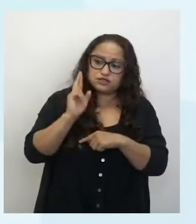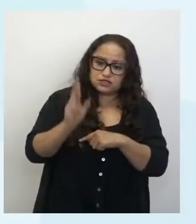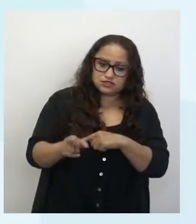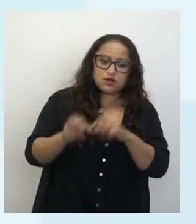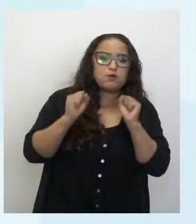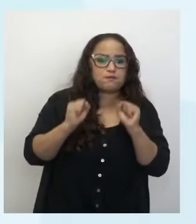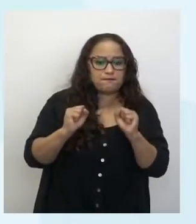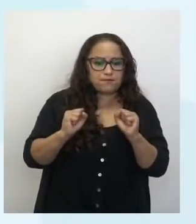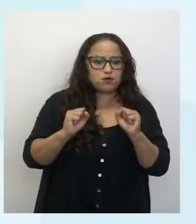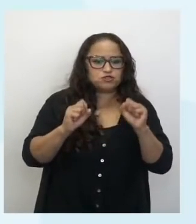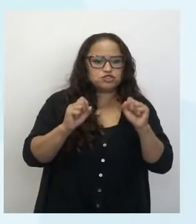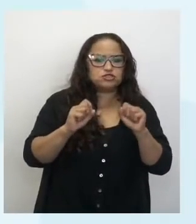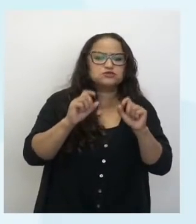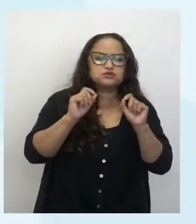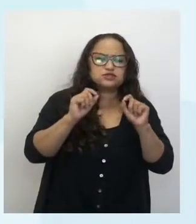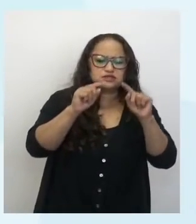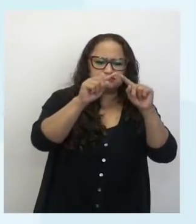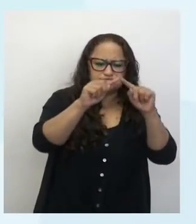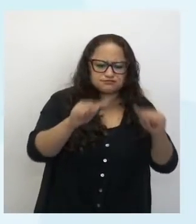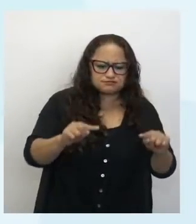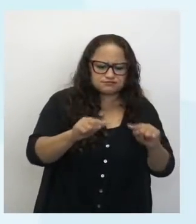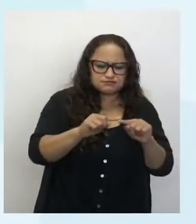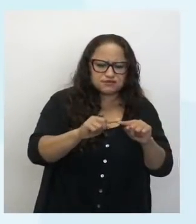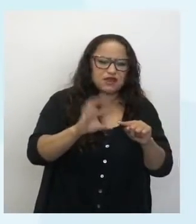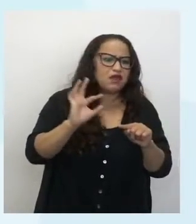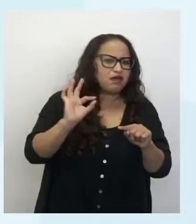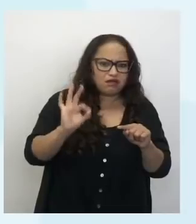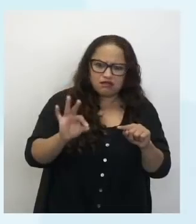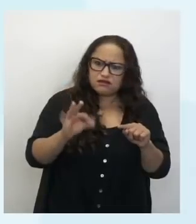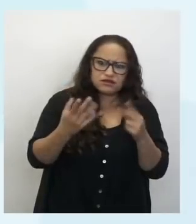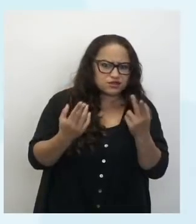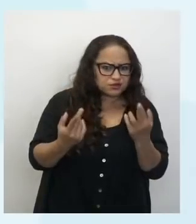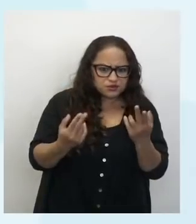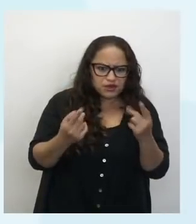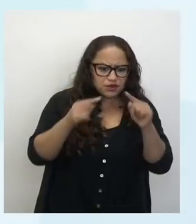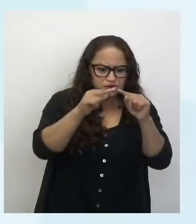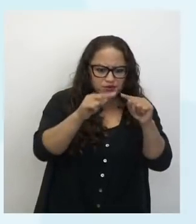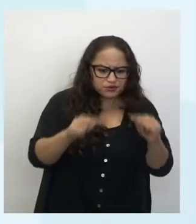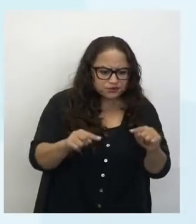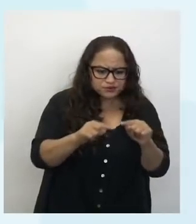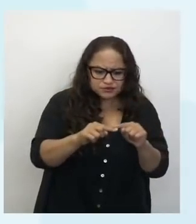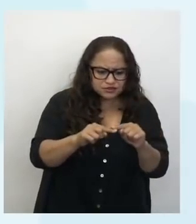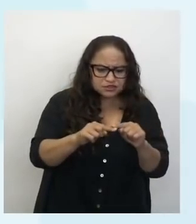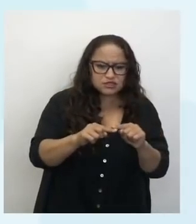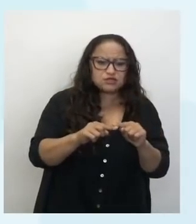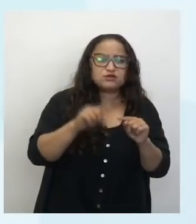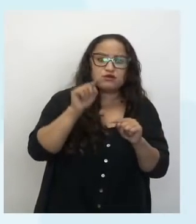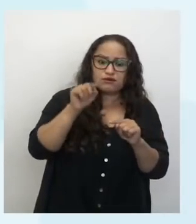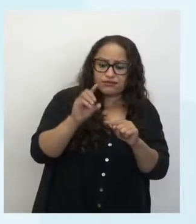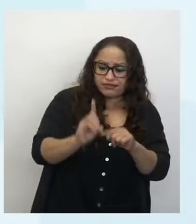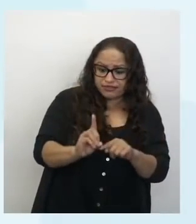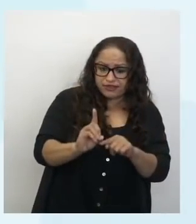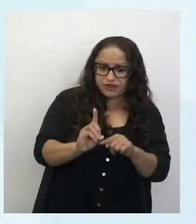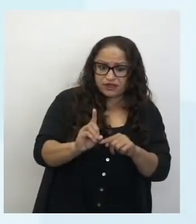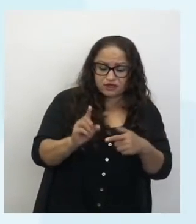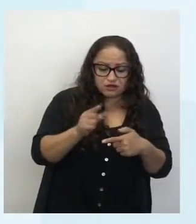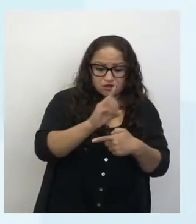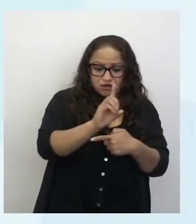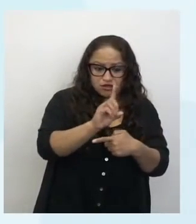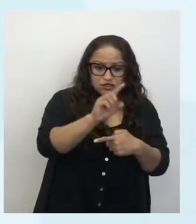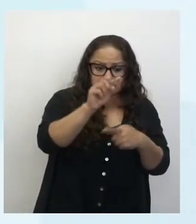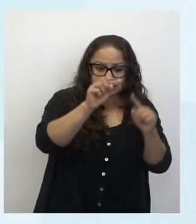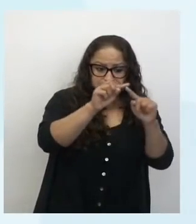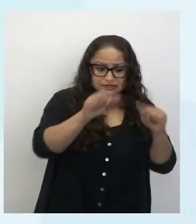ó. Este símbolo aqui é de triângulo mesmo. Eu estou dizendo assim, ó. O triângulo D comparado com o triângulo